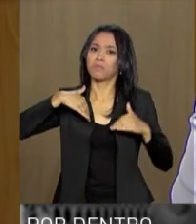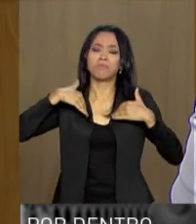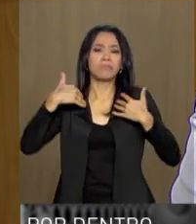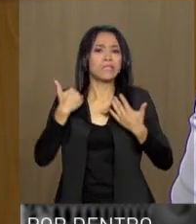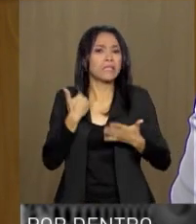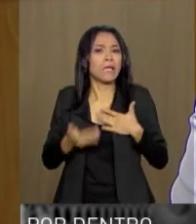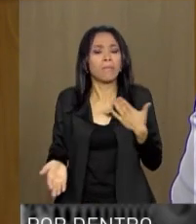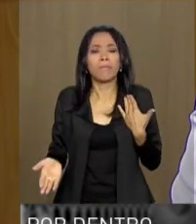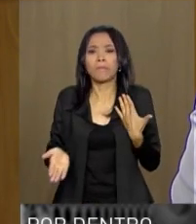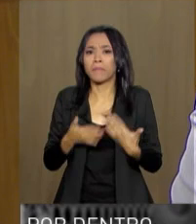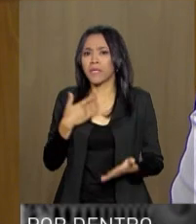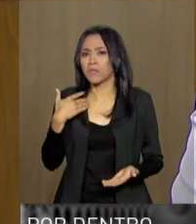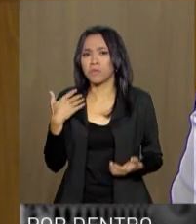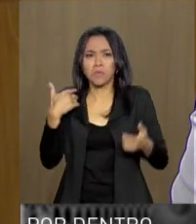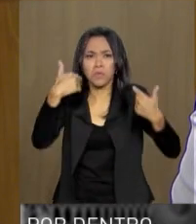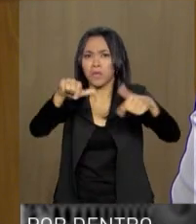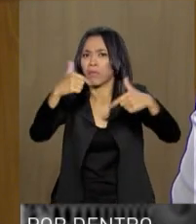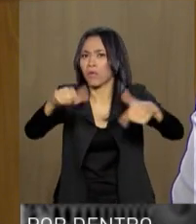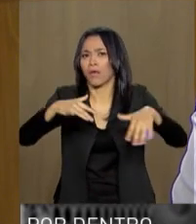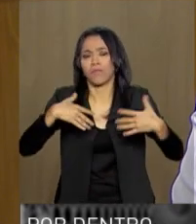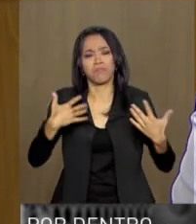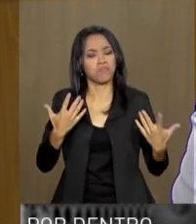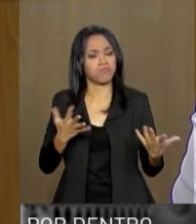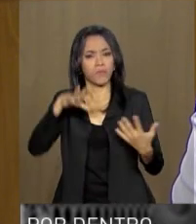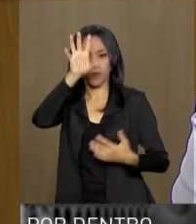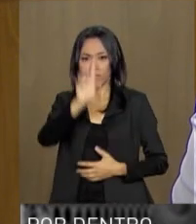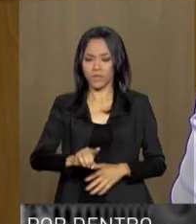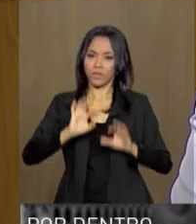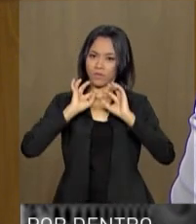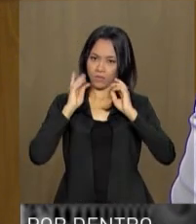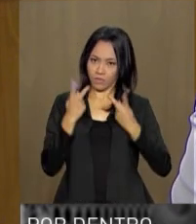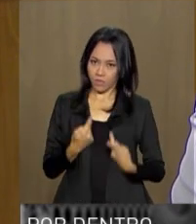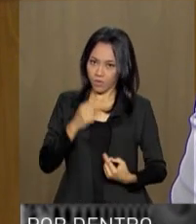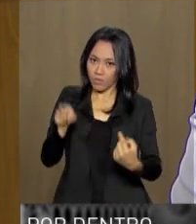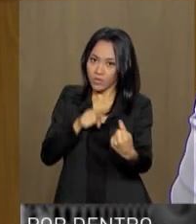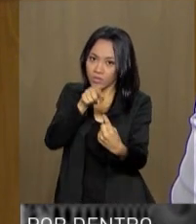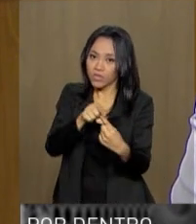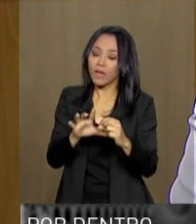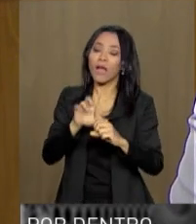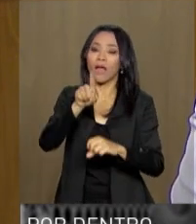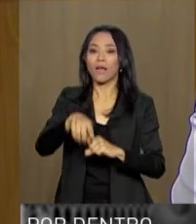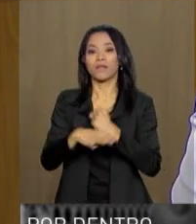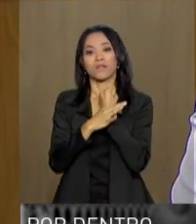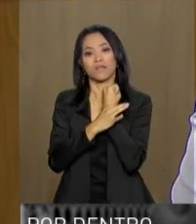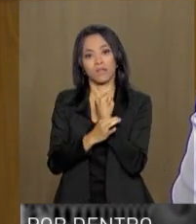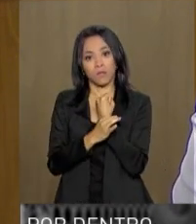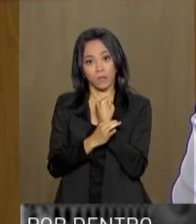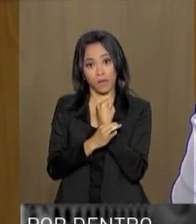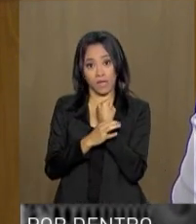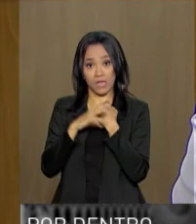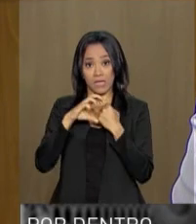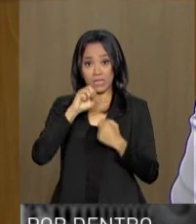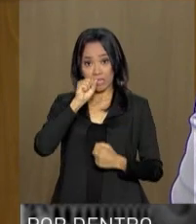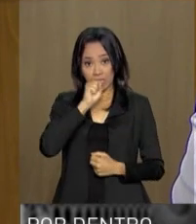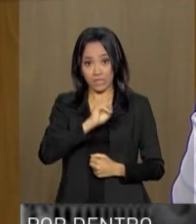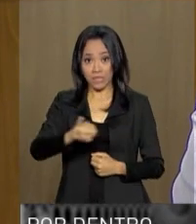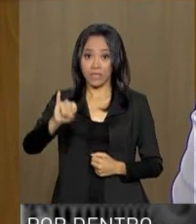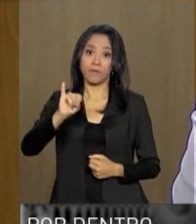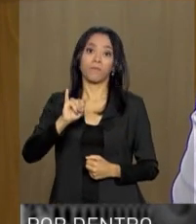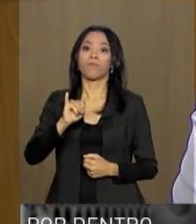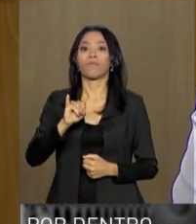profissional os direitos humanos está para garantir então se o mecanismo é furo um observatório